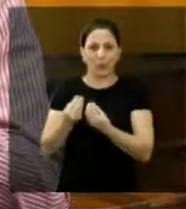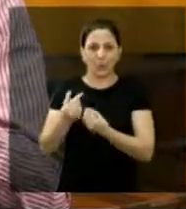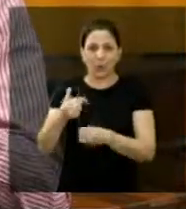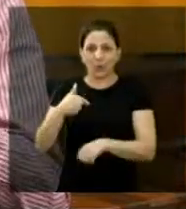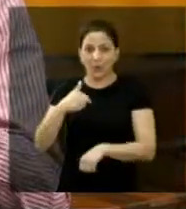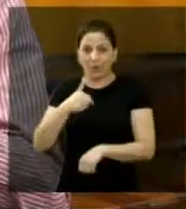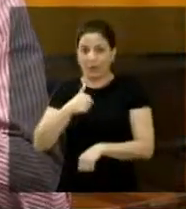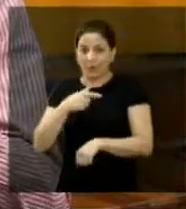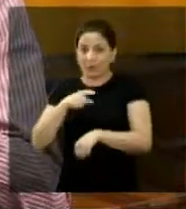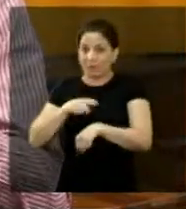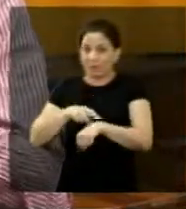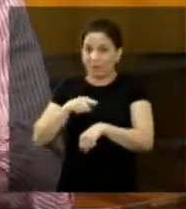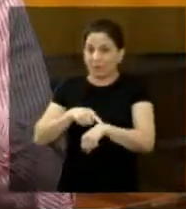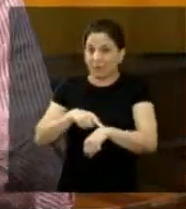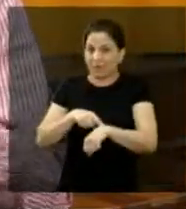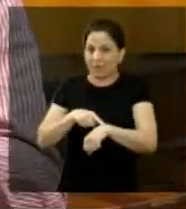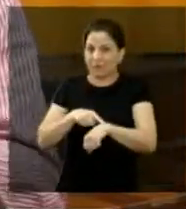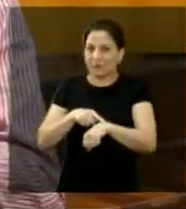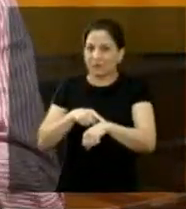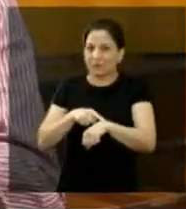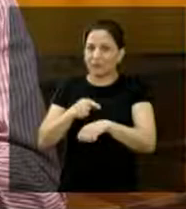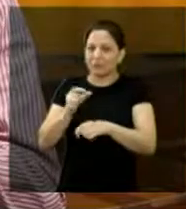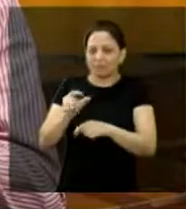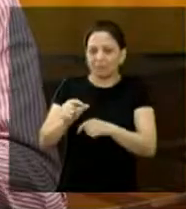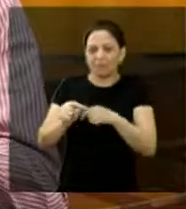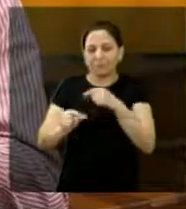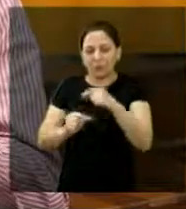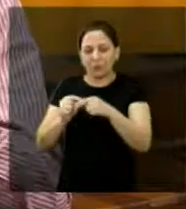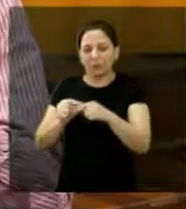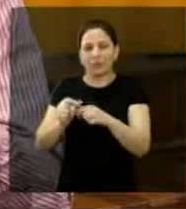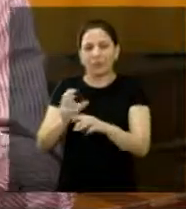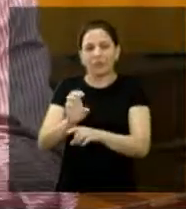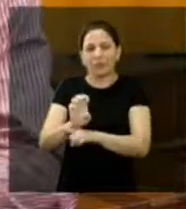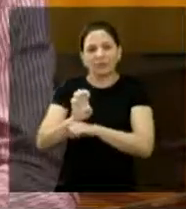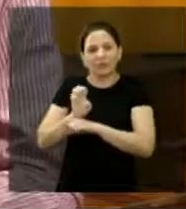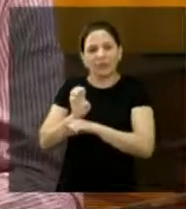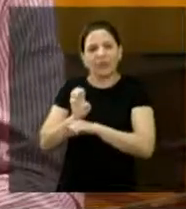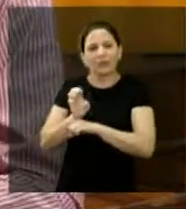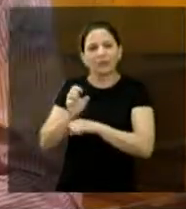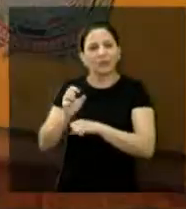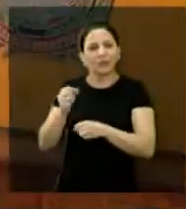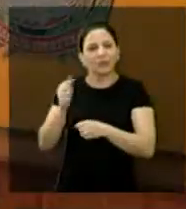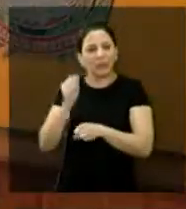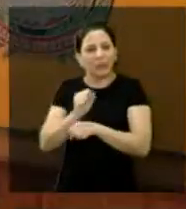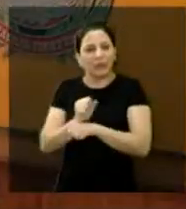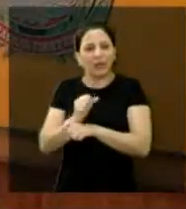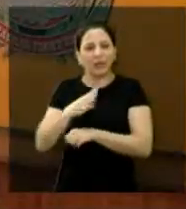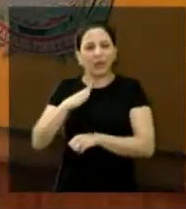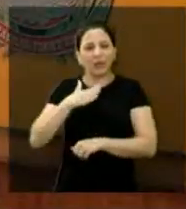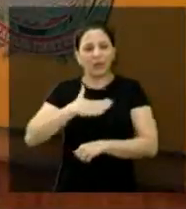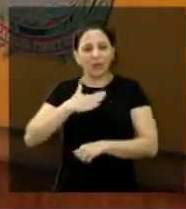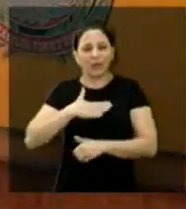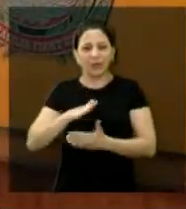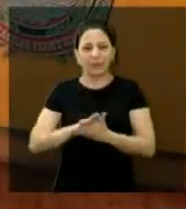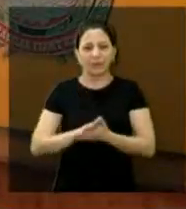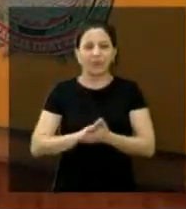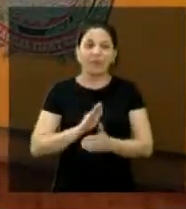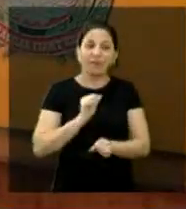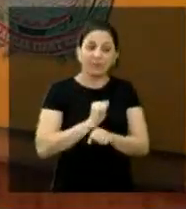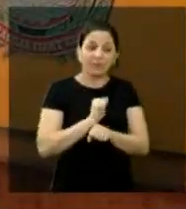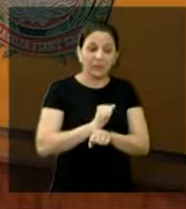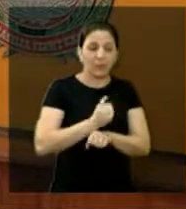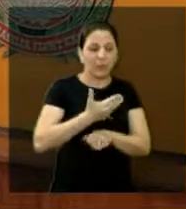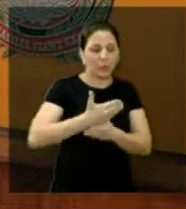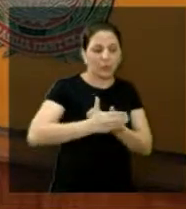está batendo mais ou menos na porta. Eu espero poder fazer alguma coisa antes que ele chegue. E a gente espera também, e que você continue muito mais